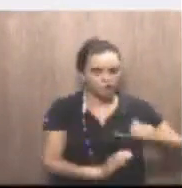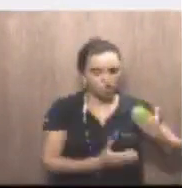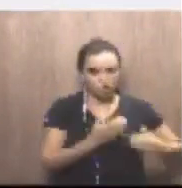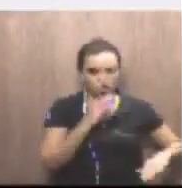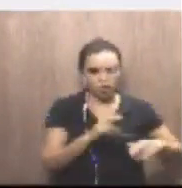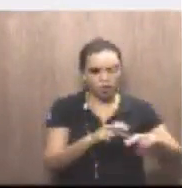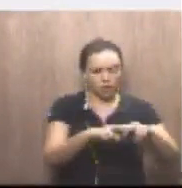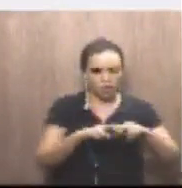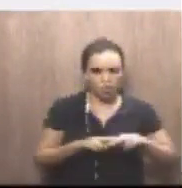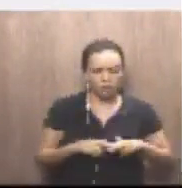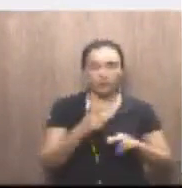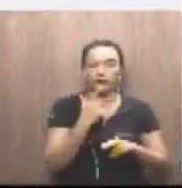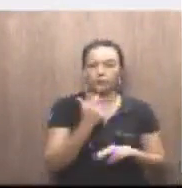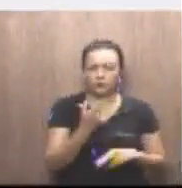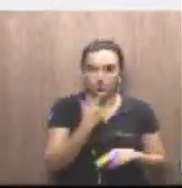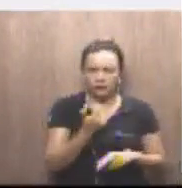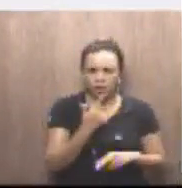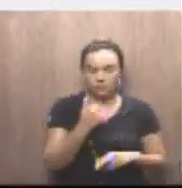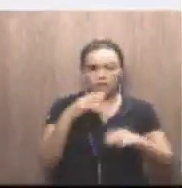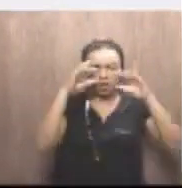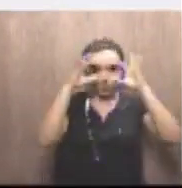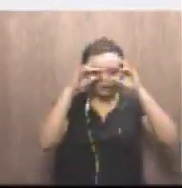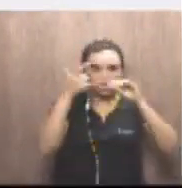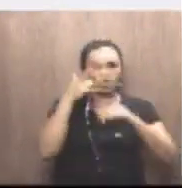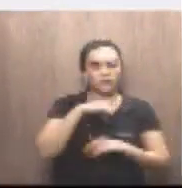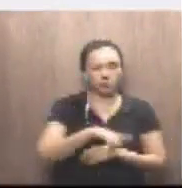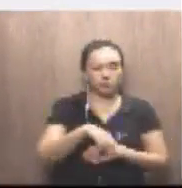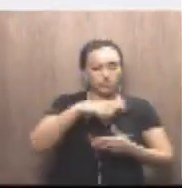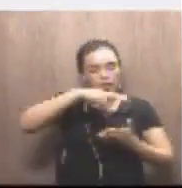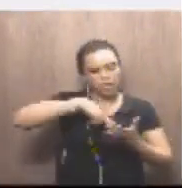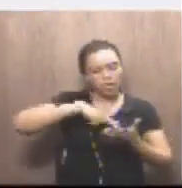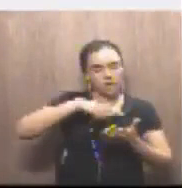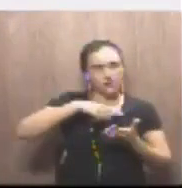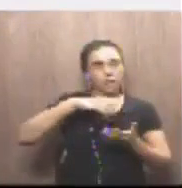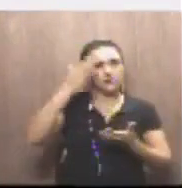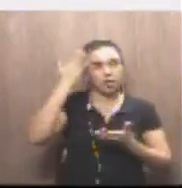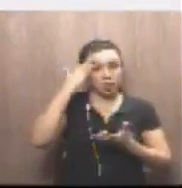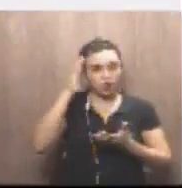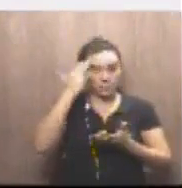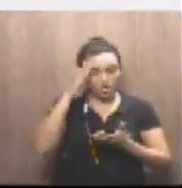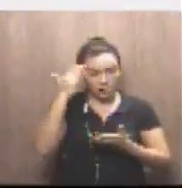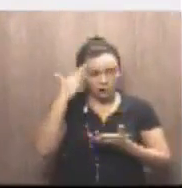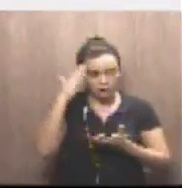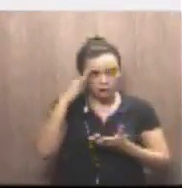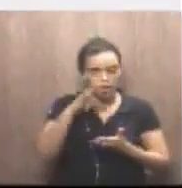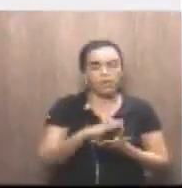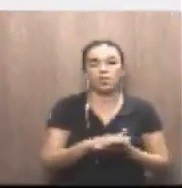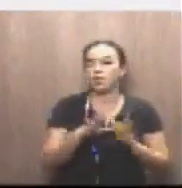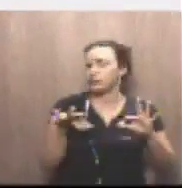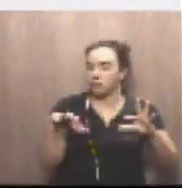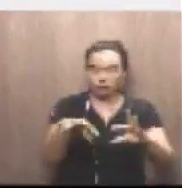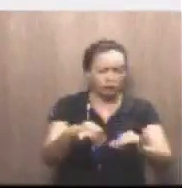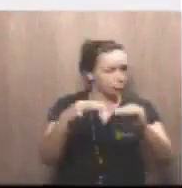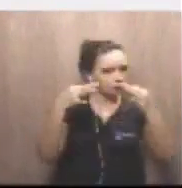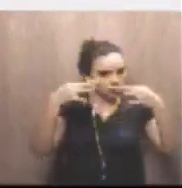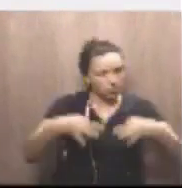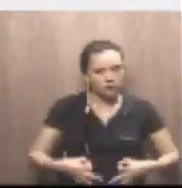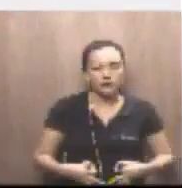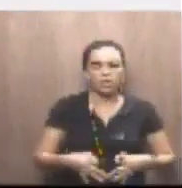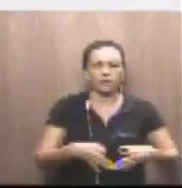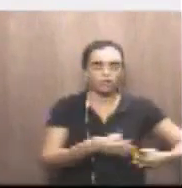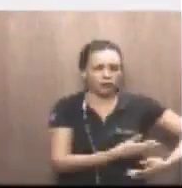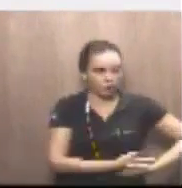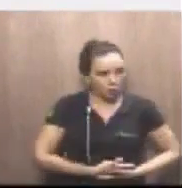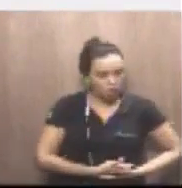do fluxo sanguíneo comum, o cérebro conseguirá ler o nível de catecolaminas liberada na corrente sanguínea pelo